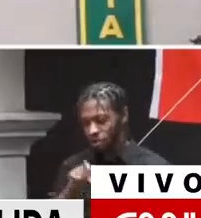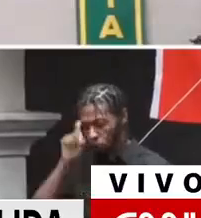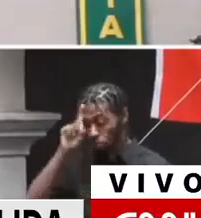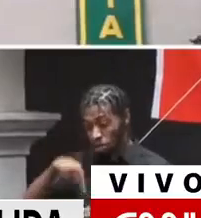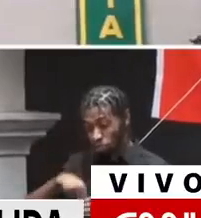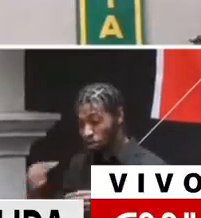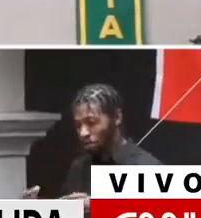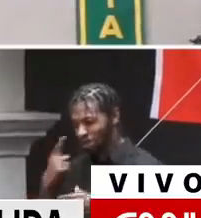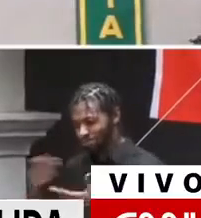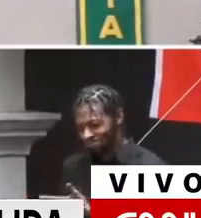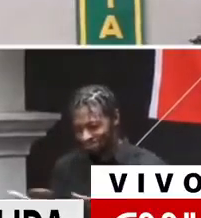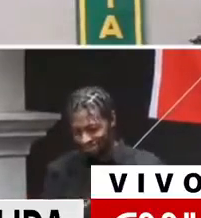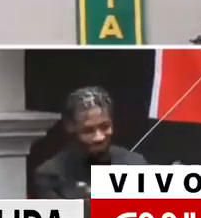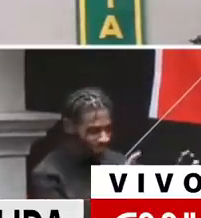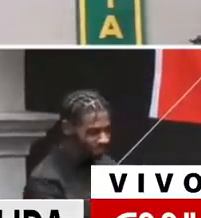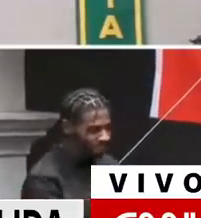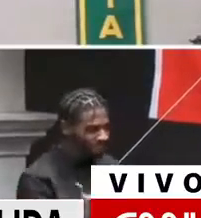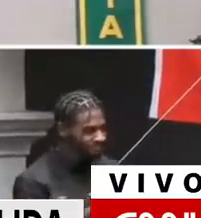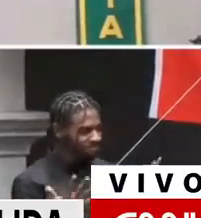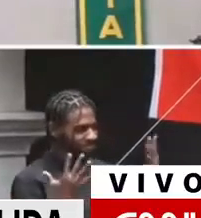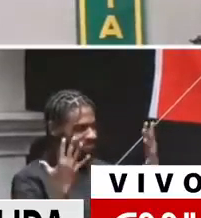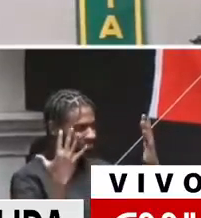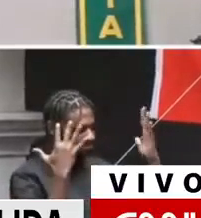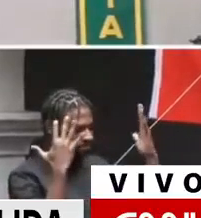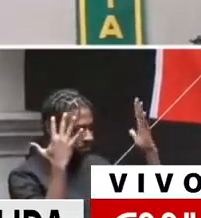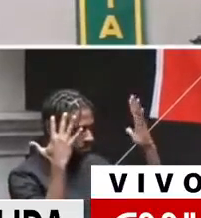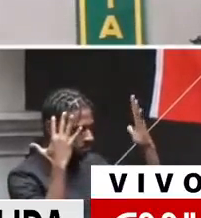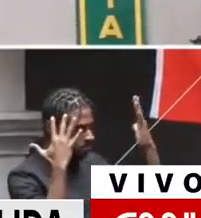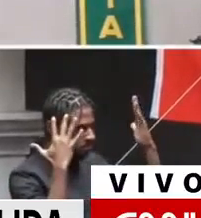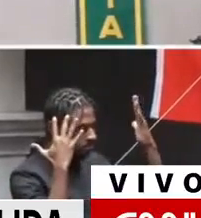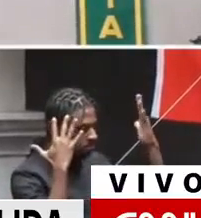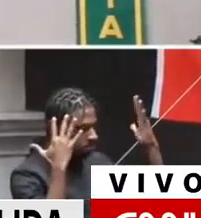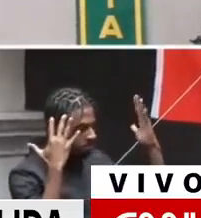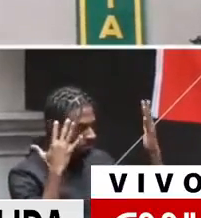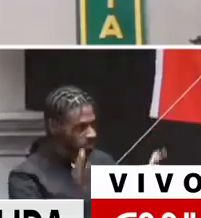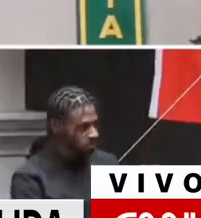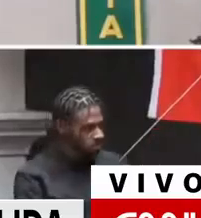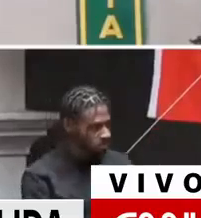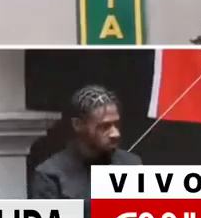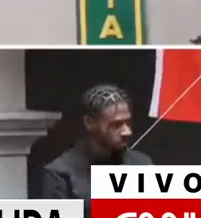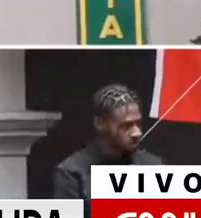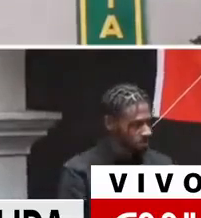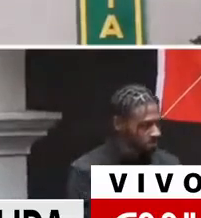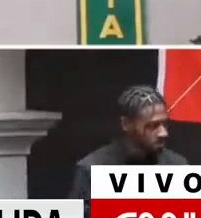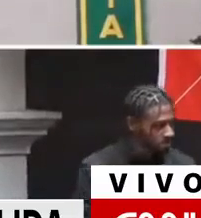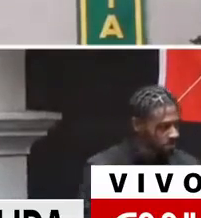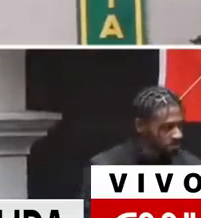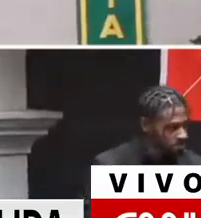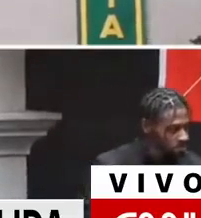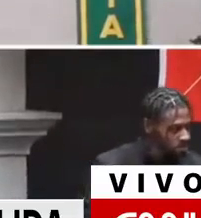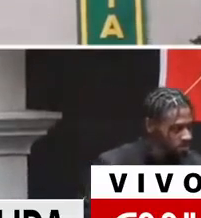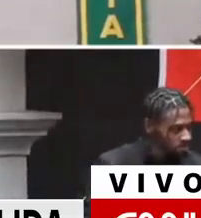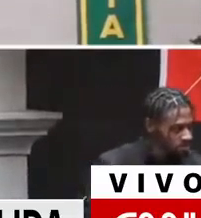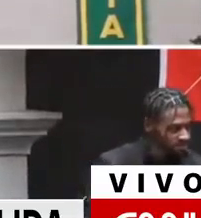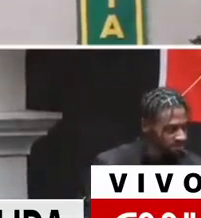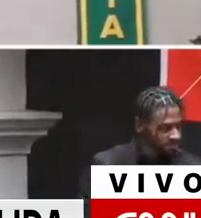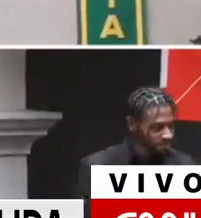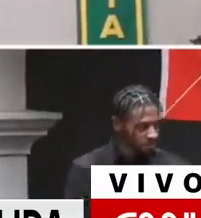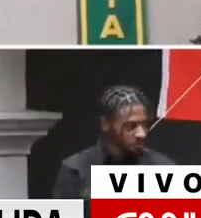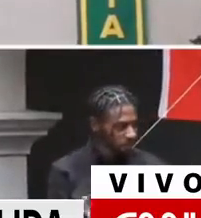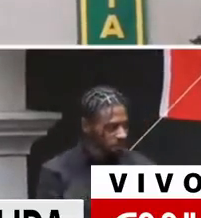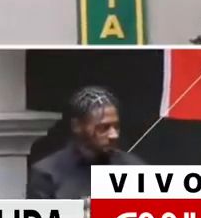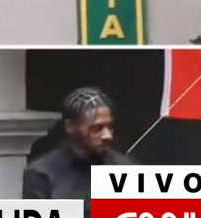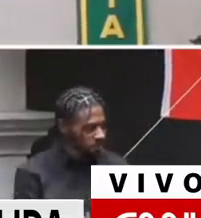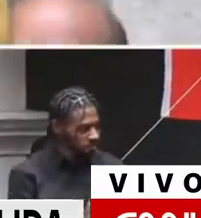manifestações, desses, não é decretos, enfim, manifestações, cartas, né, em defesa da democracia, que